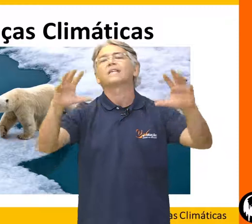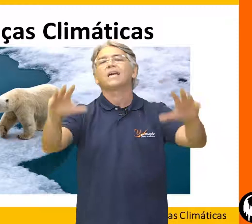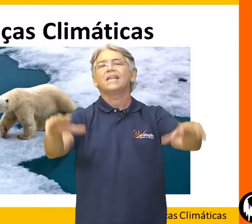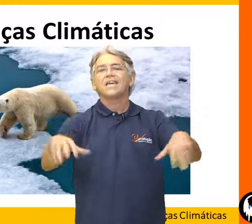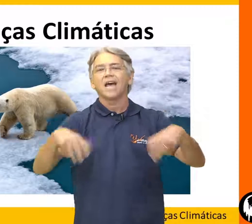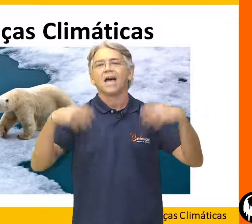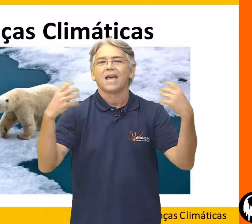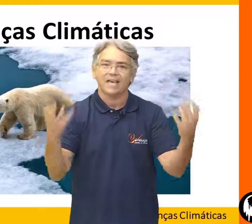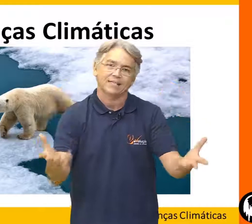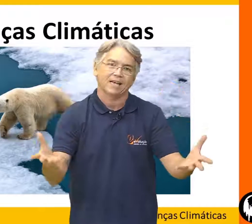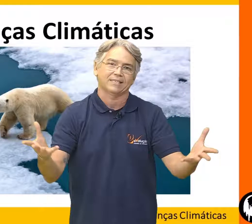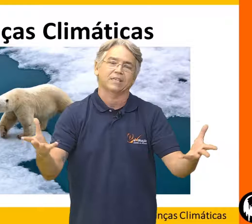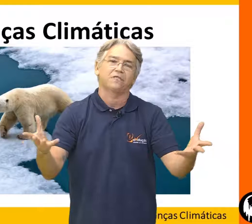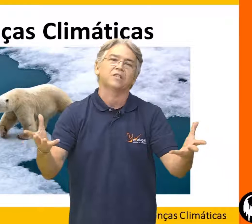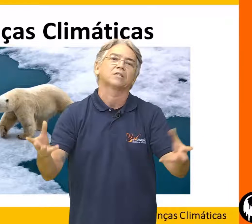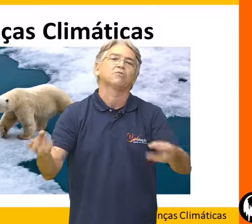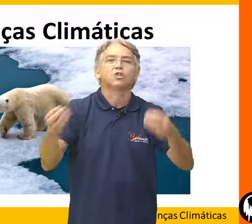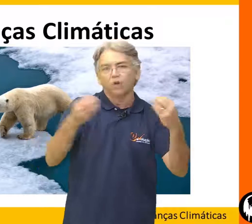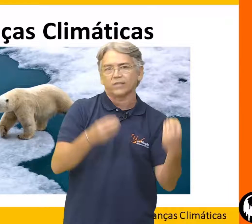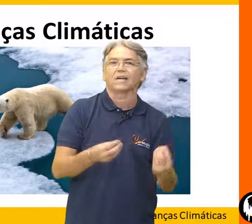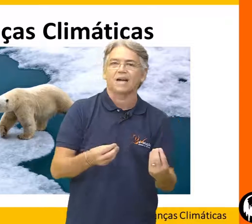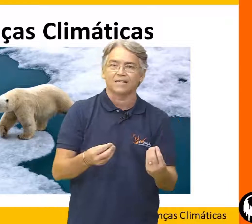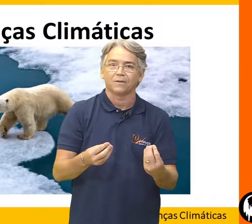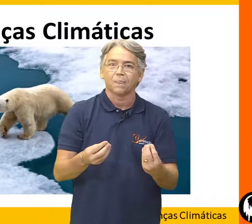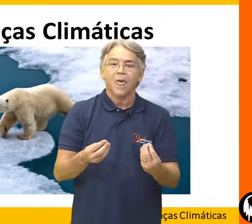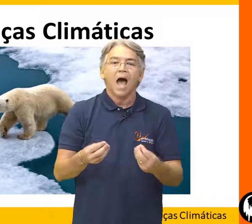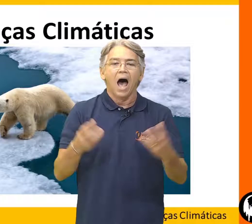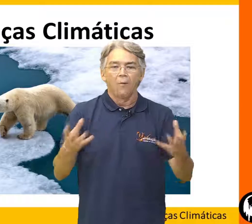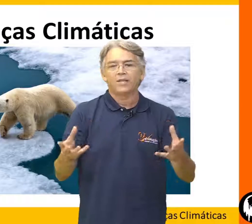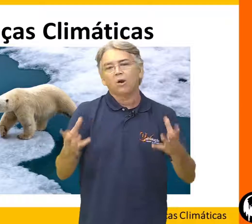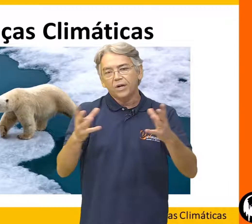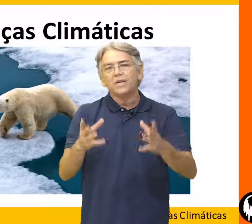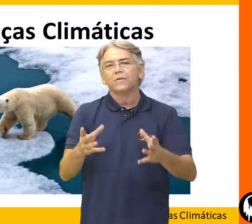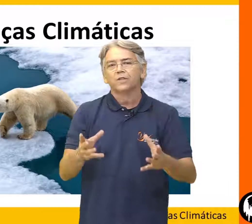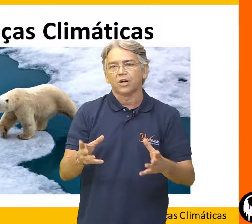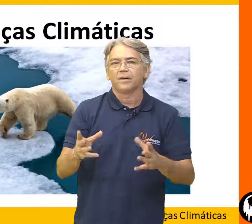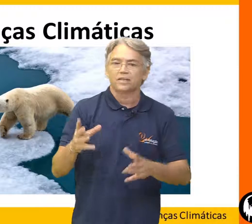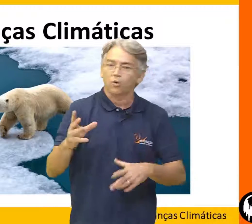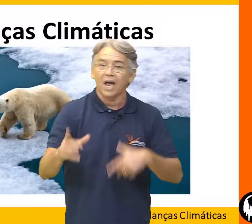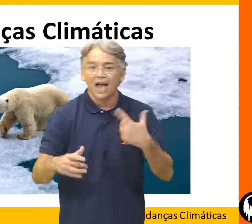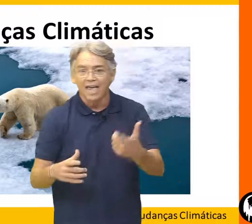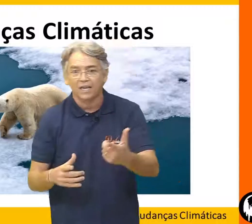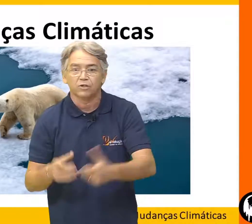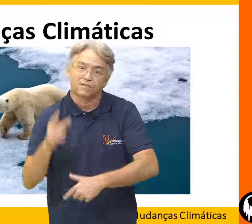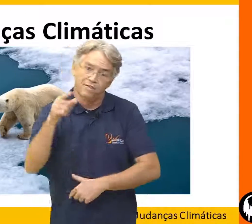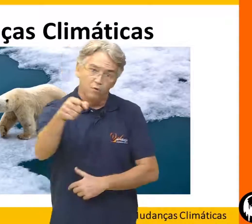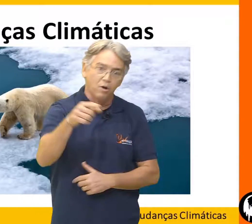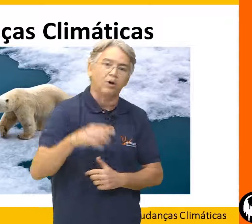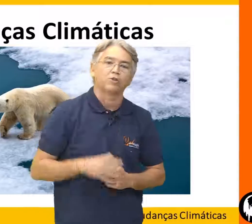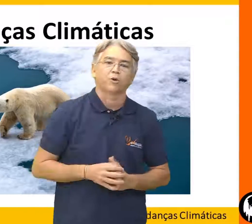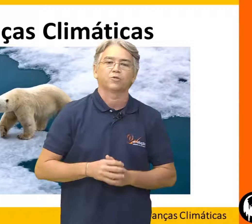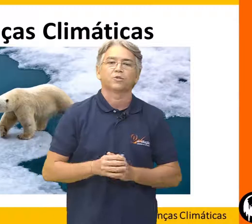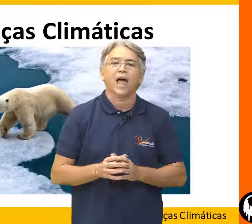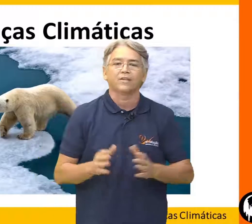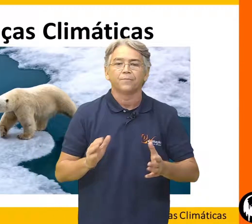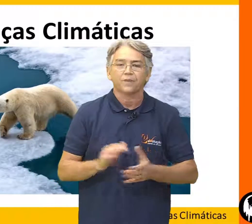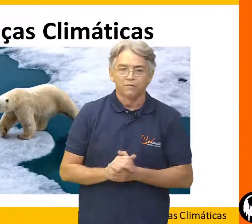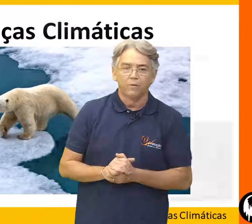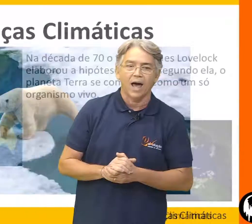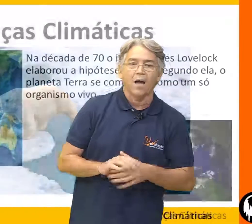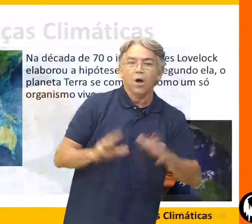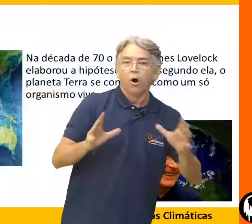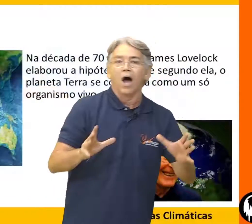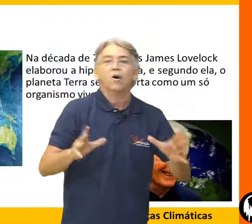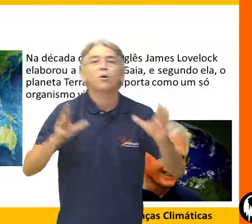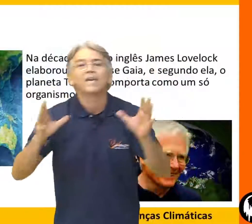o que seria essa definição de nossa casa. Há uma teoria chamada teoria Gaia, que você vai ver comigo agora no próximo slide.